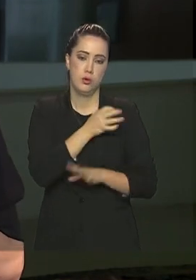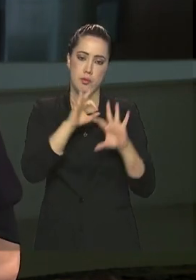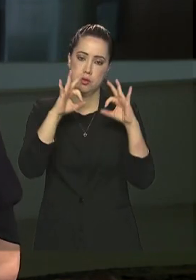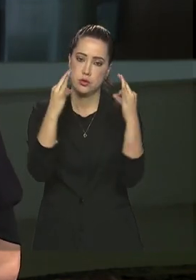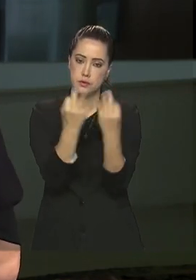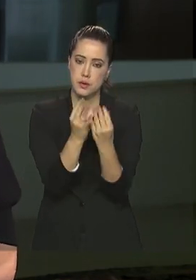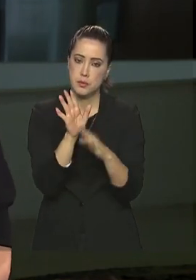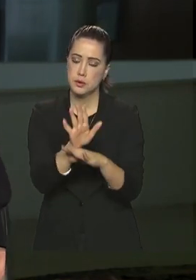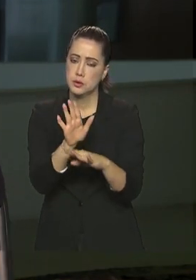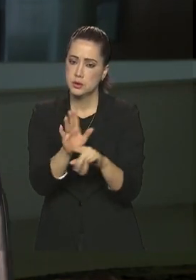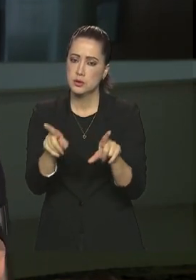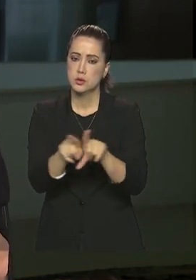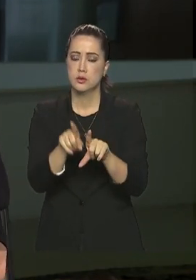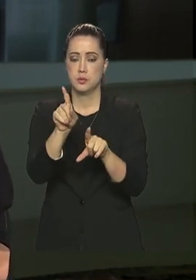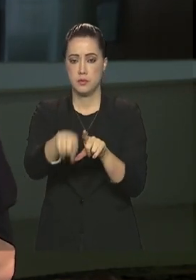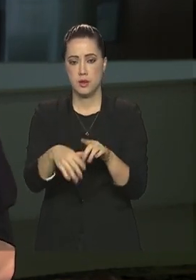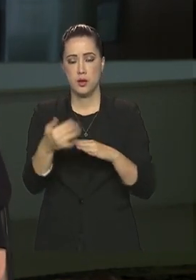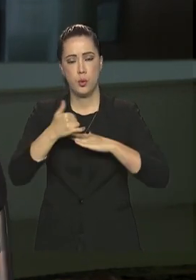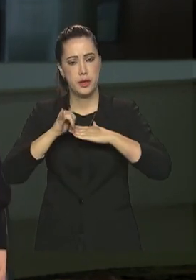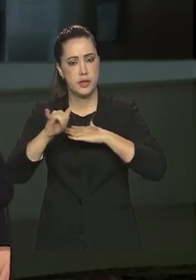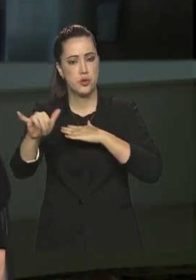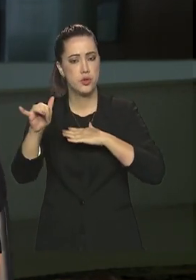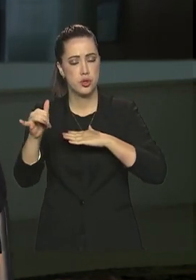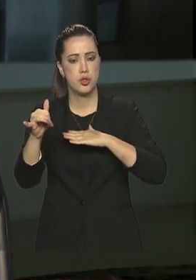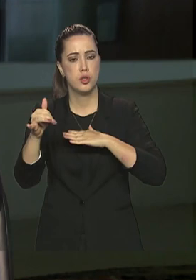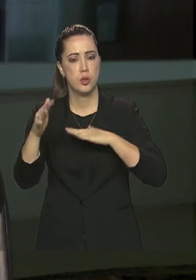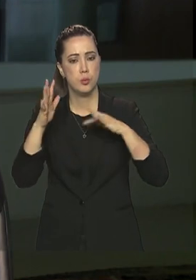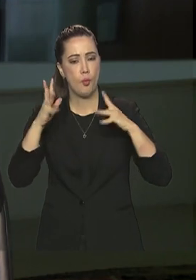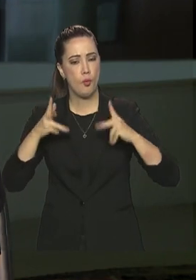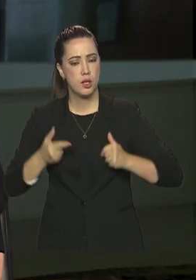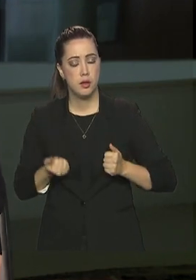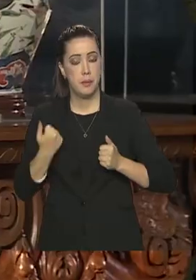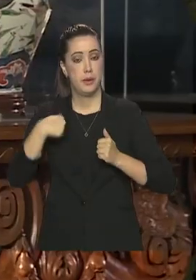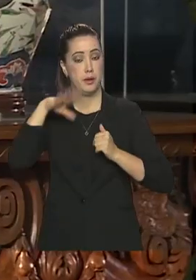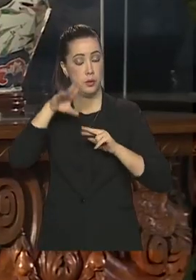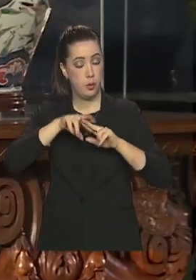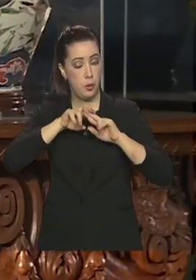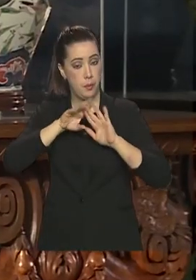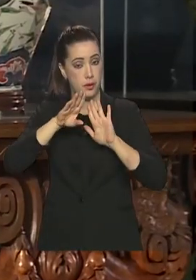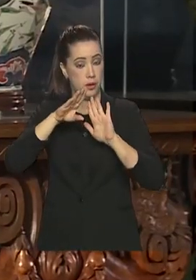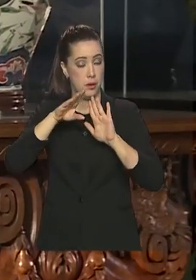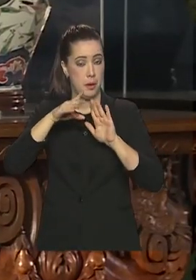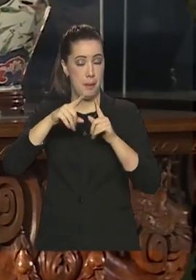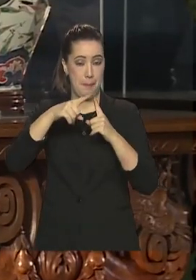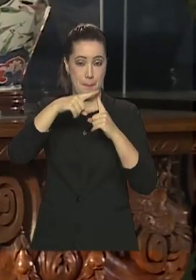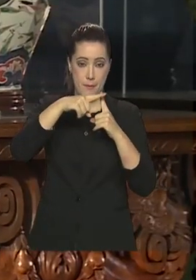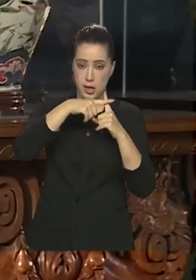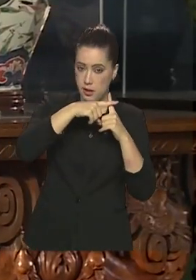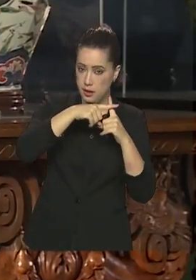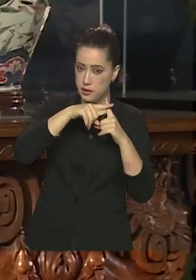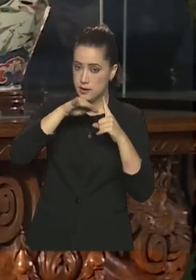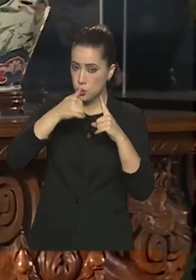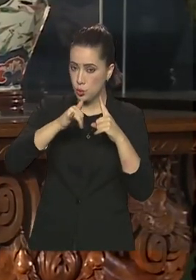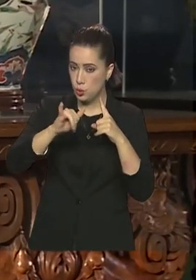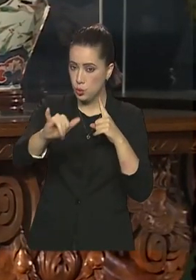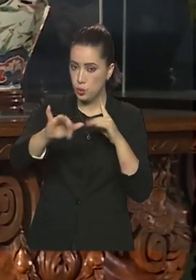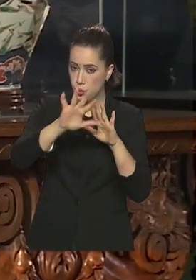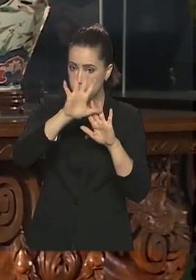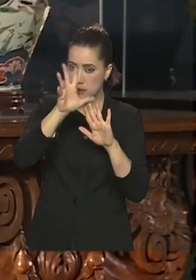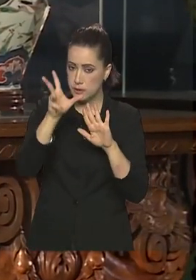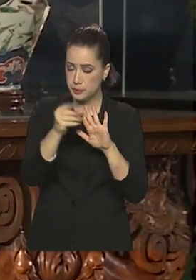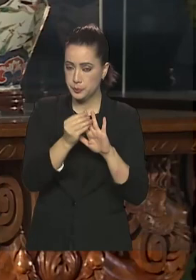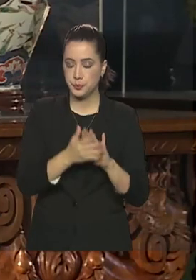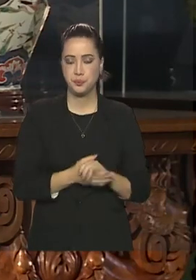ser beneficiadas com energia limpa por meio do Mais Luz na Amazônia? Bom, o programa Mais Luz para a Amazônia foi criado por